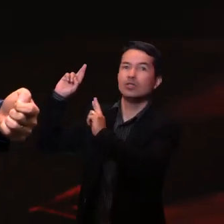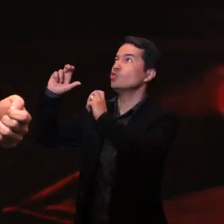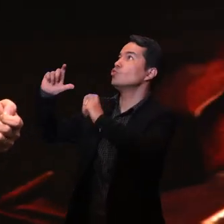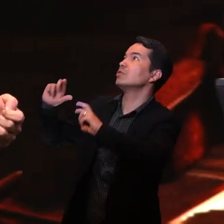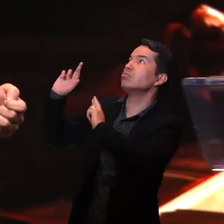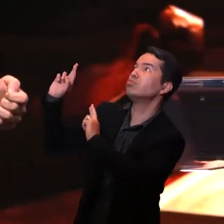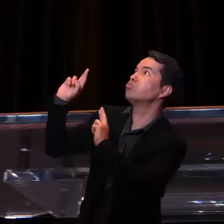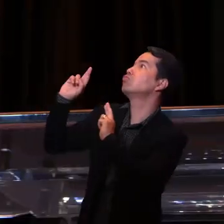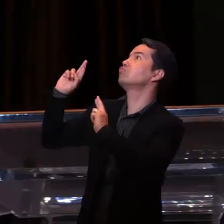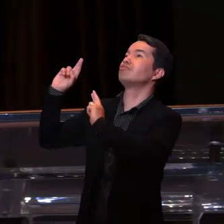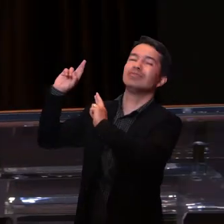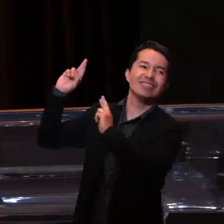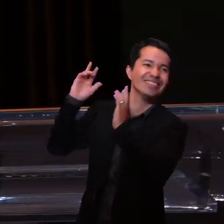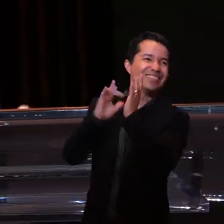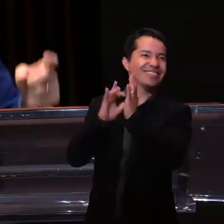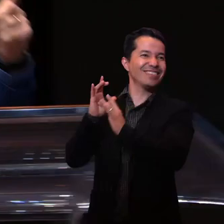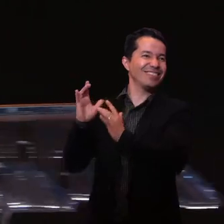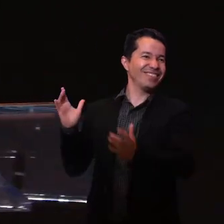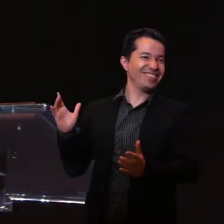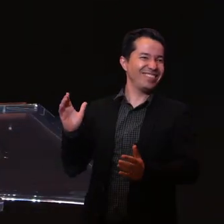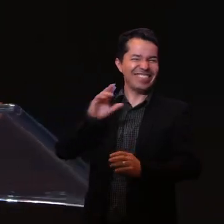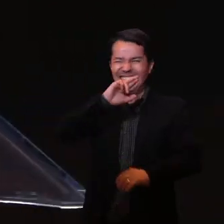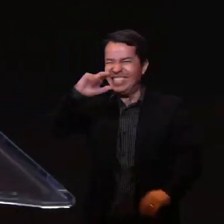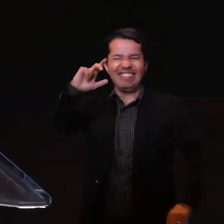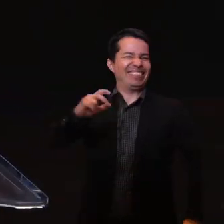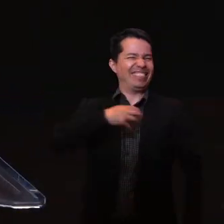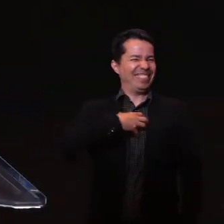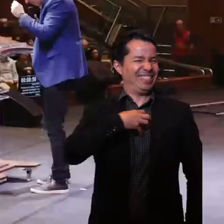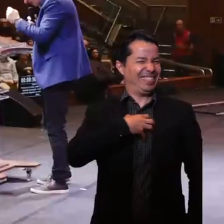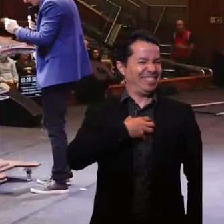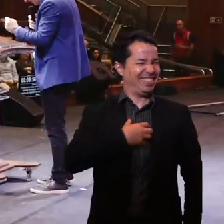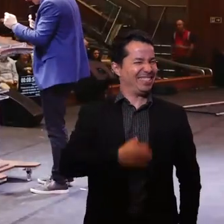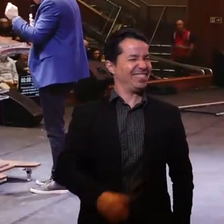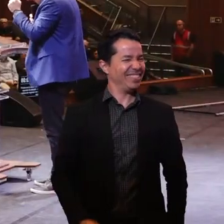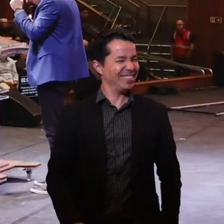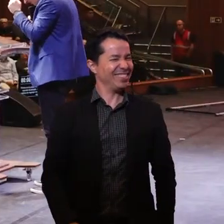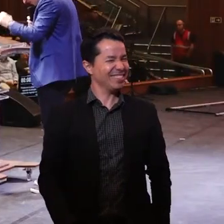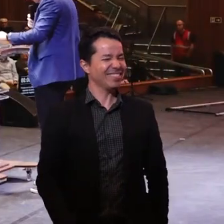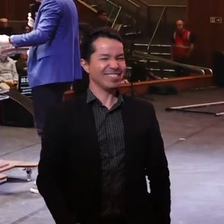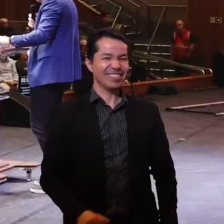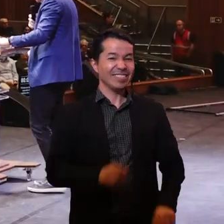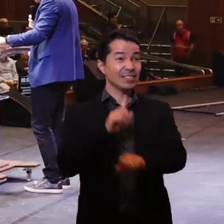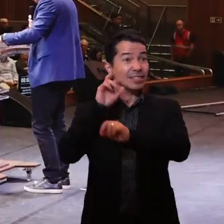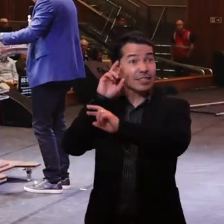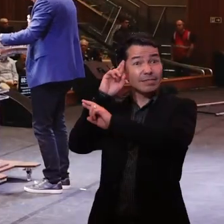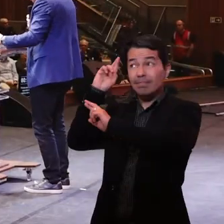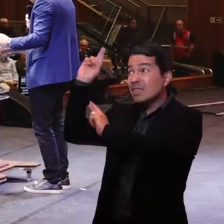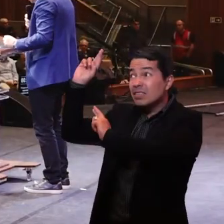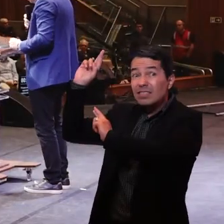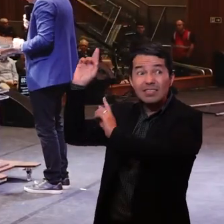Hoje pessoas vão receber essa graça de Deus, essa esperança que é viva.